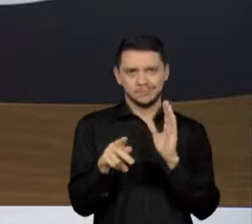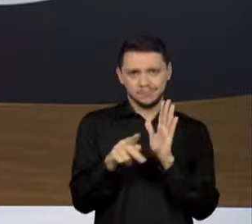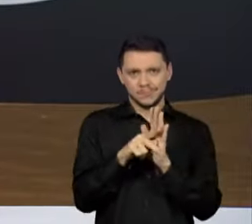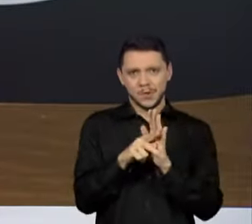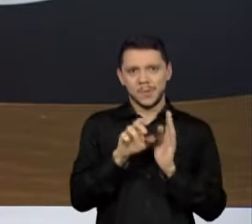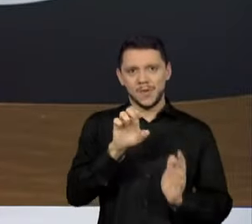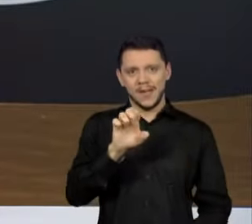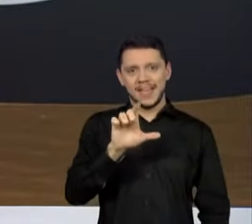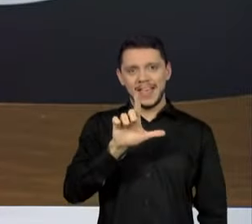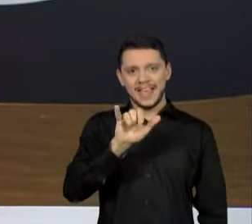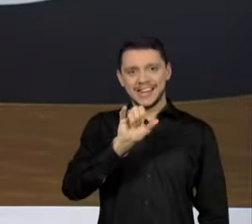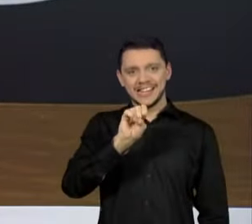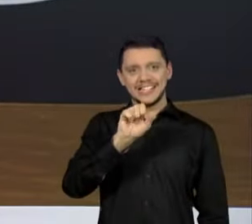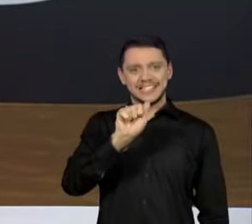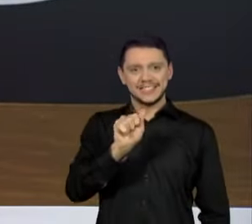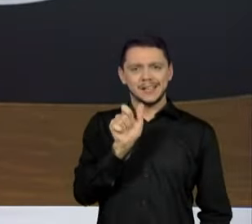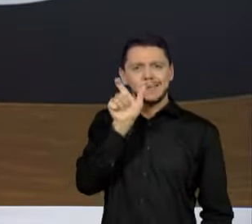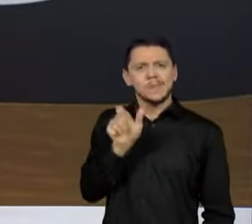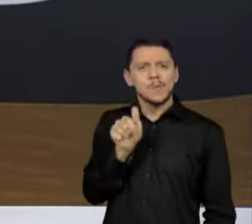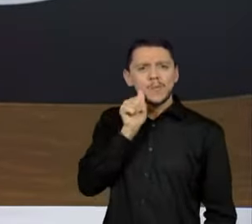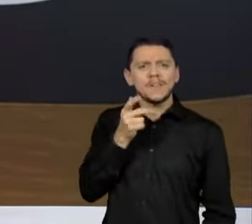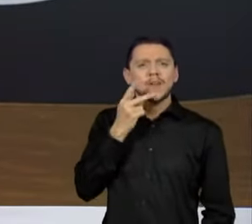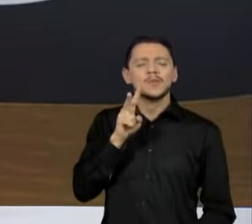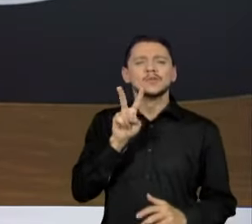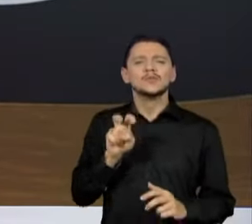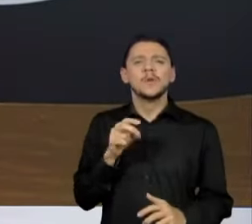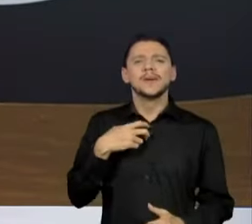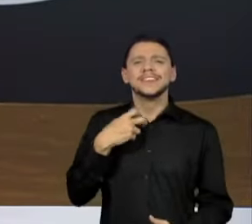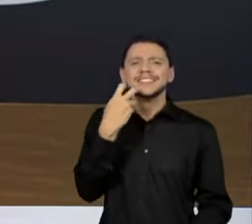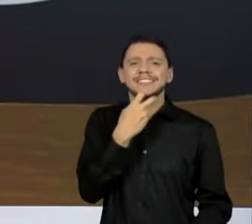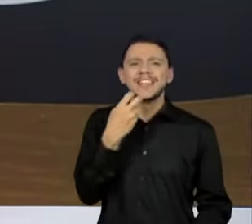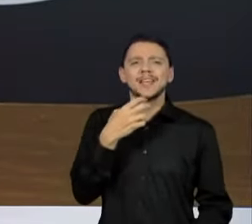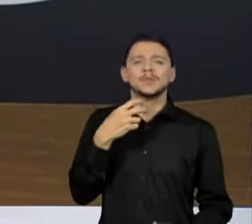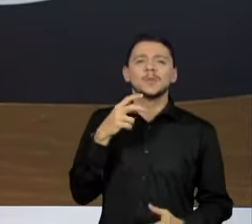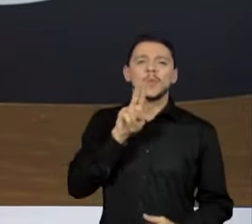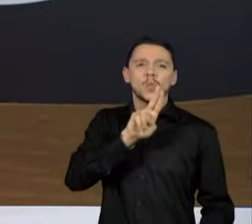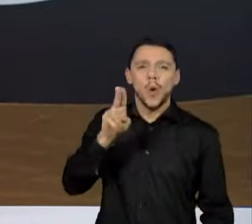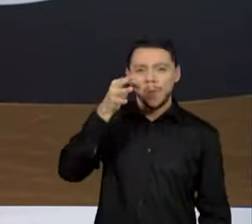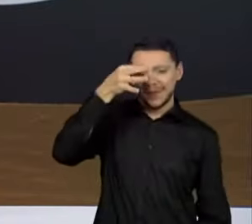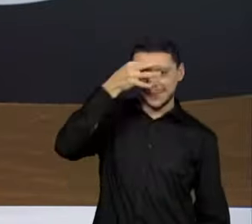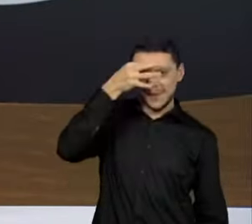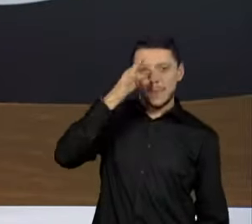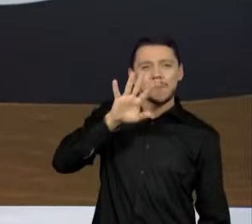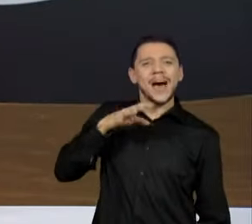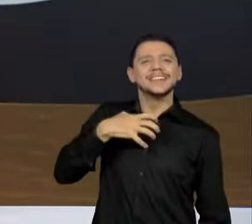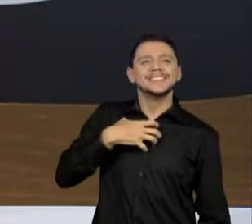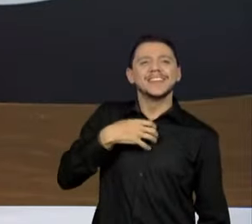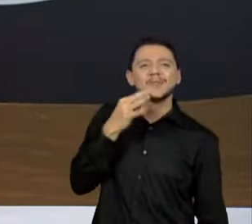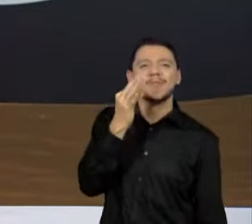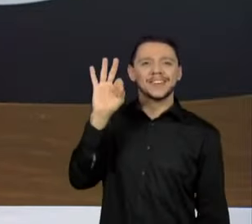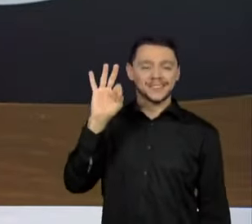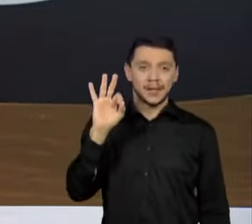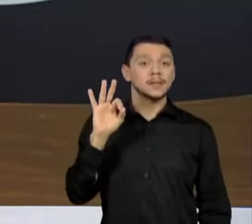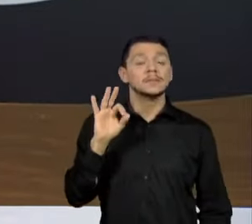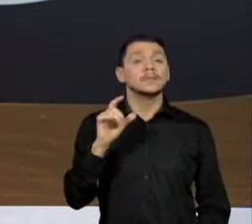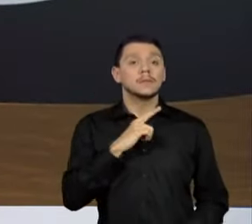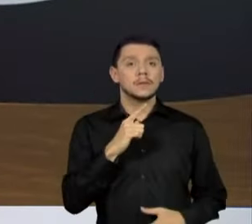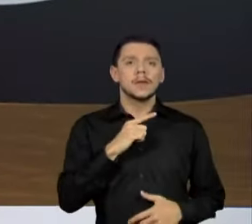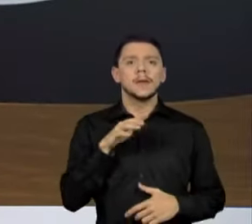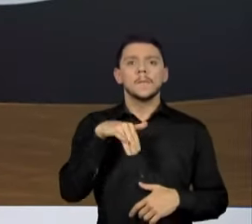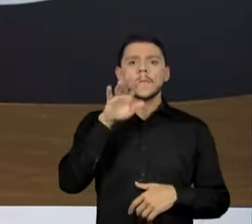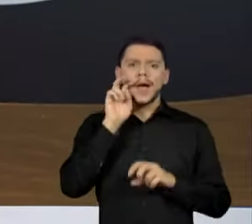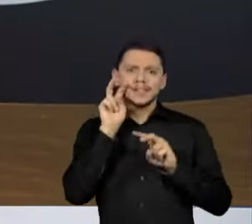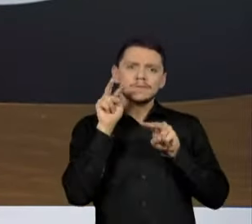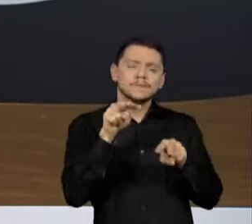Conceição Evaristo, para lembrar que você disse uma vez que você teve muito mais reconhecimento no Brasil depois do seu